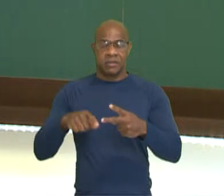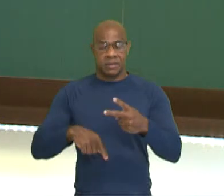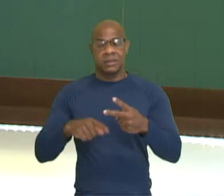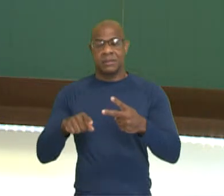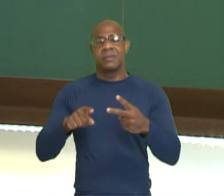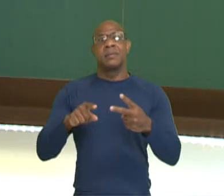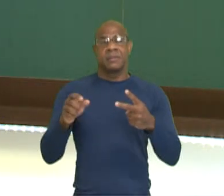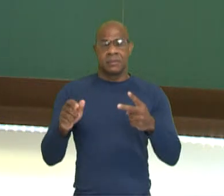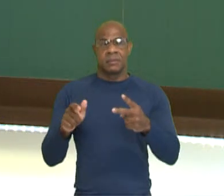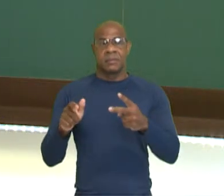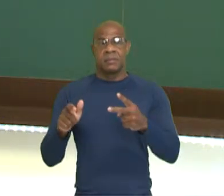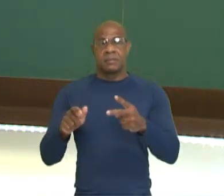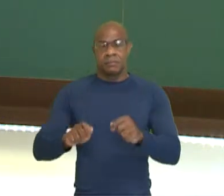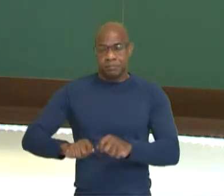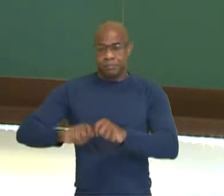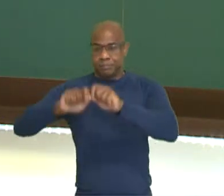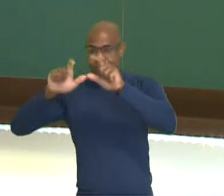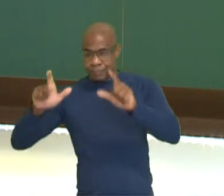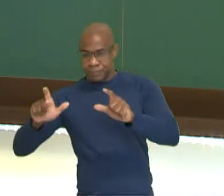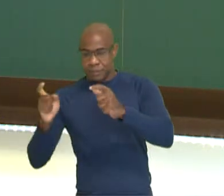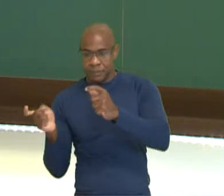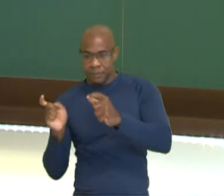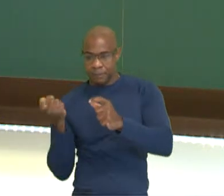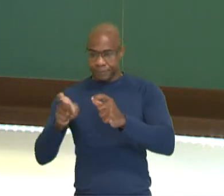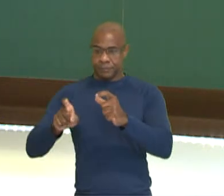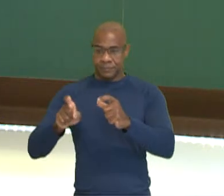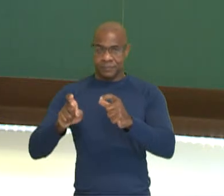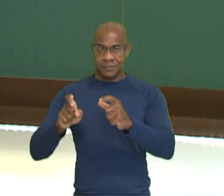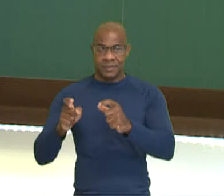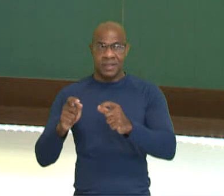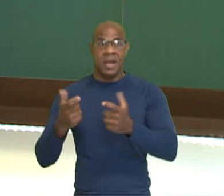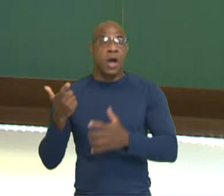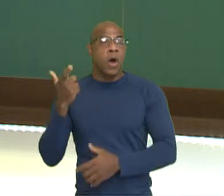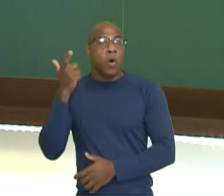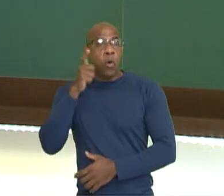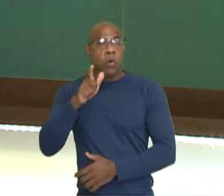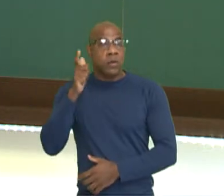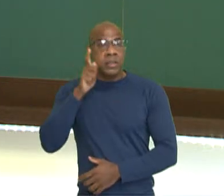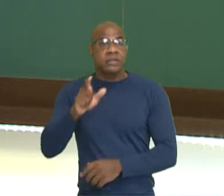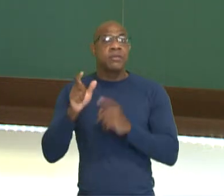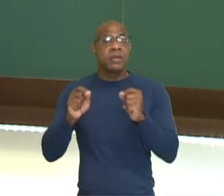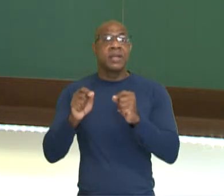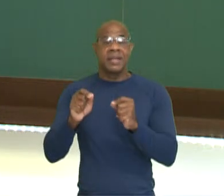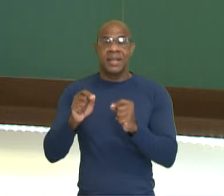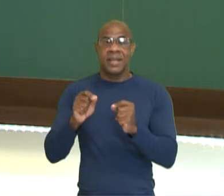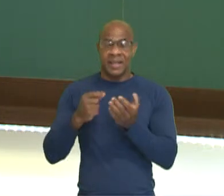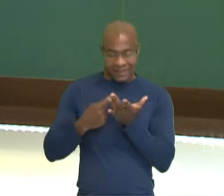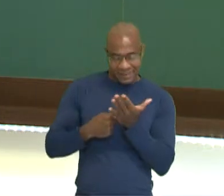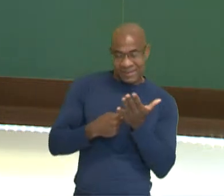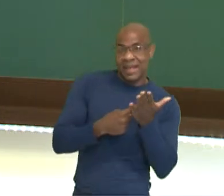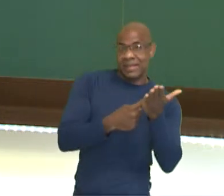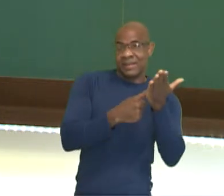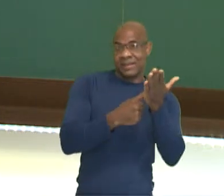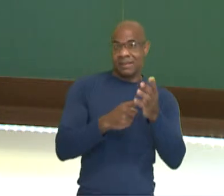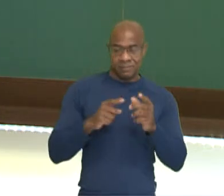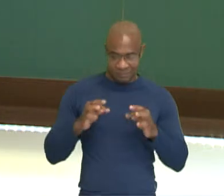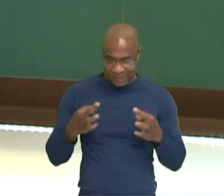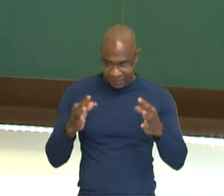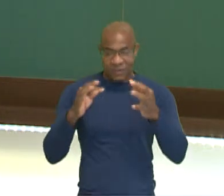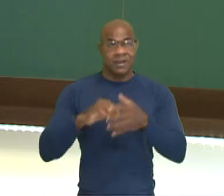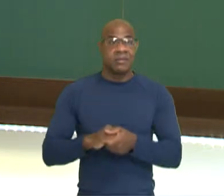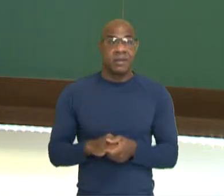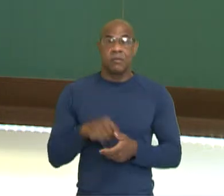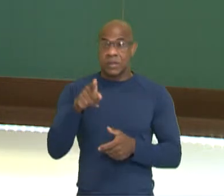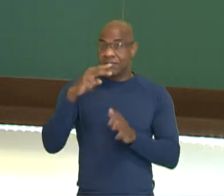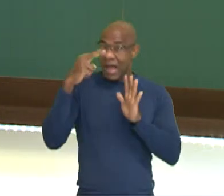é o título? Conquistas tecnológicas. E agora, professora, o que fazer? Leia o texto de